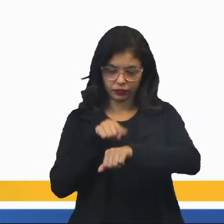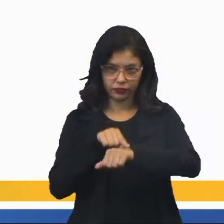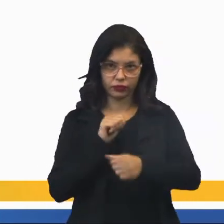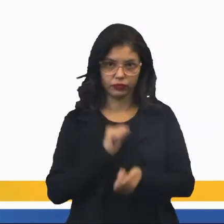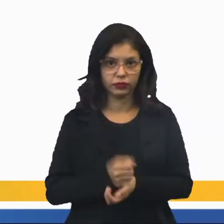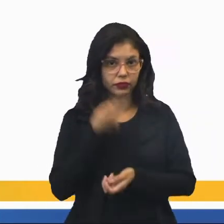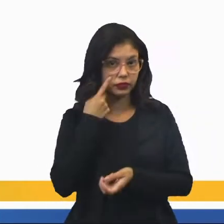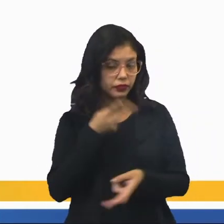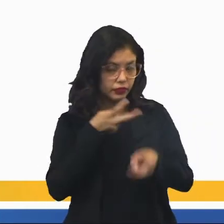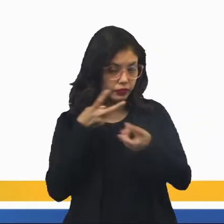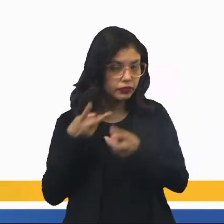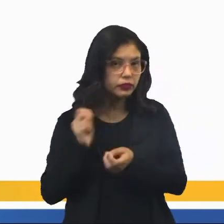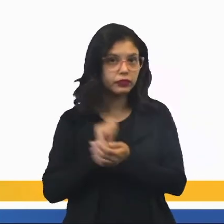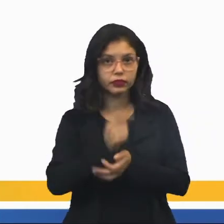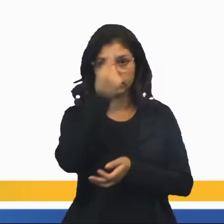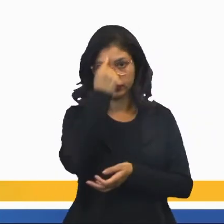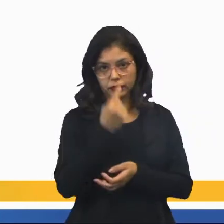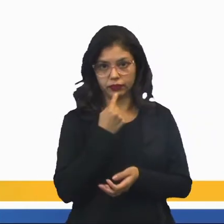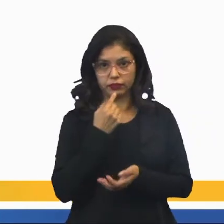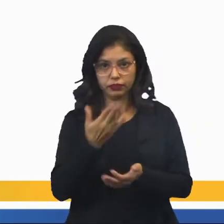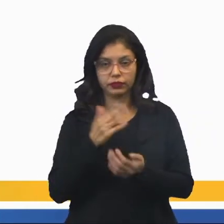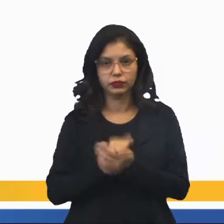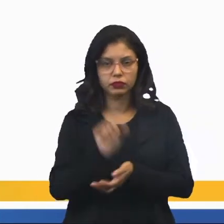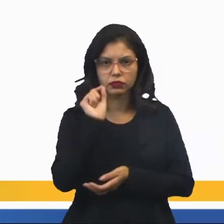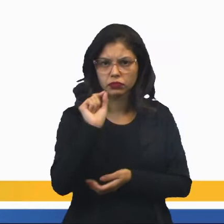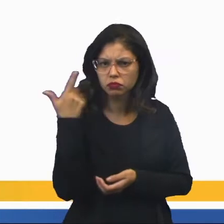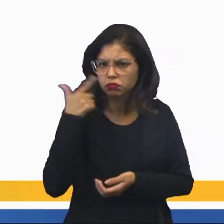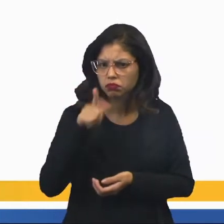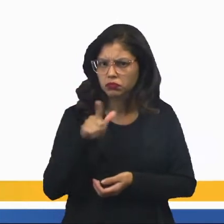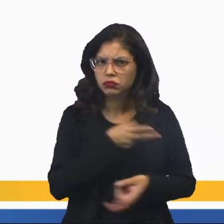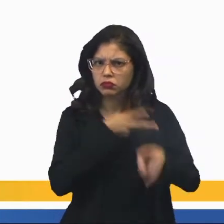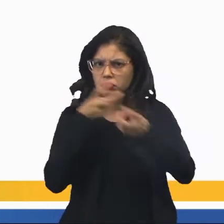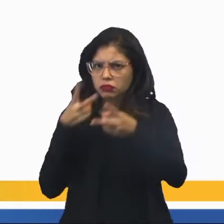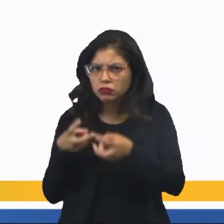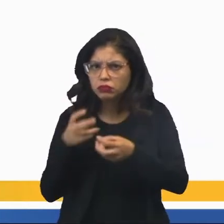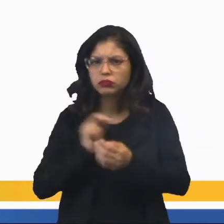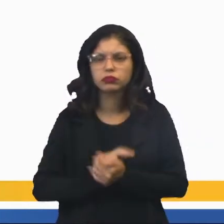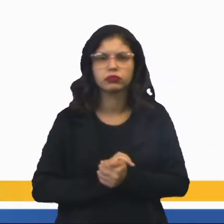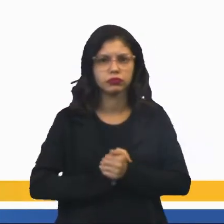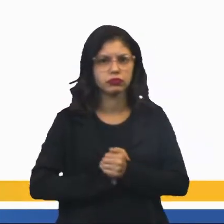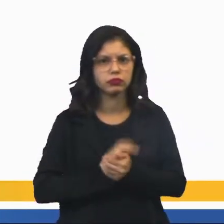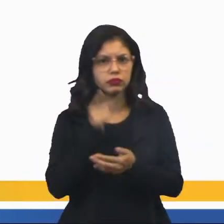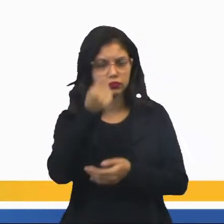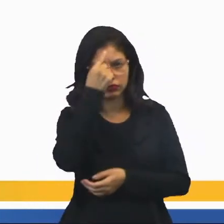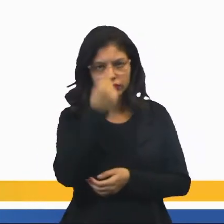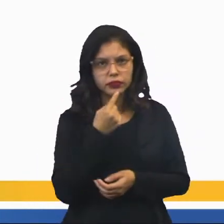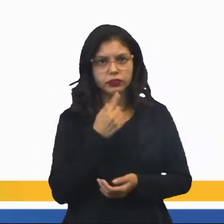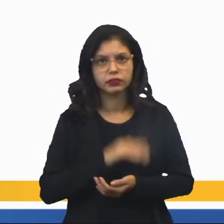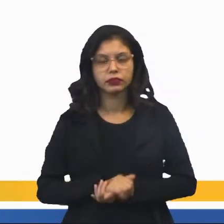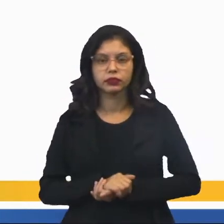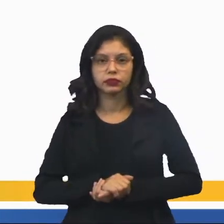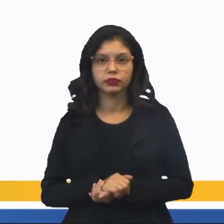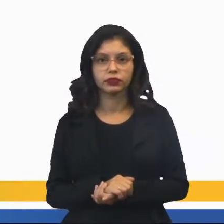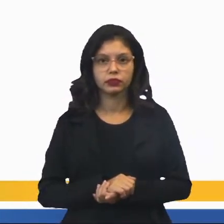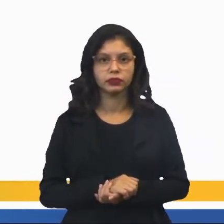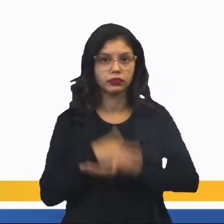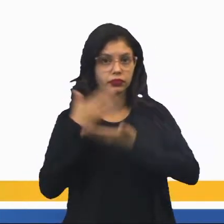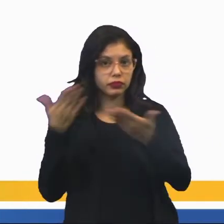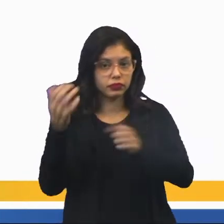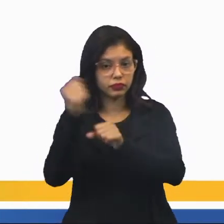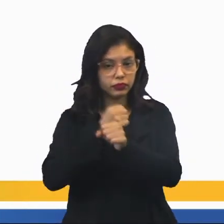vocês observarem essa imagem. O que vocês conseguem perceber aí nessa imagem?